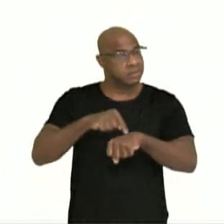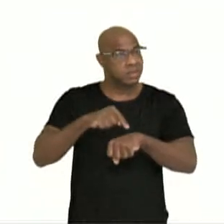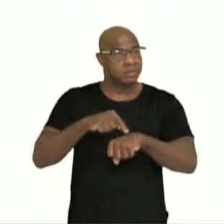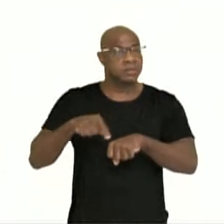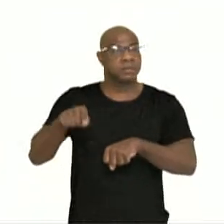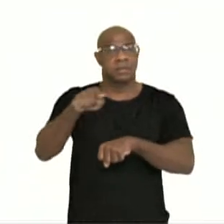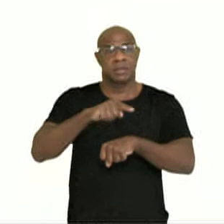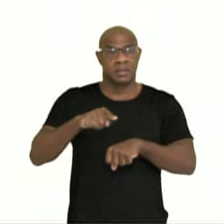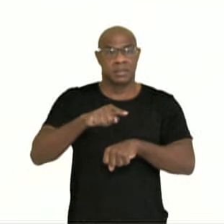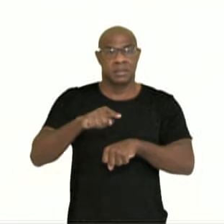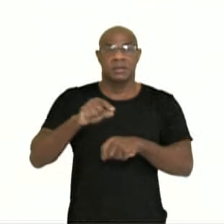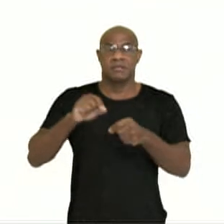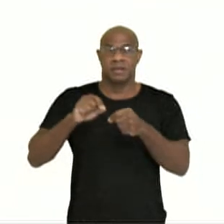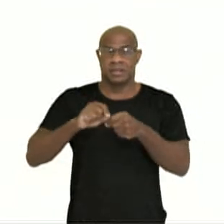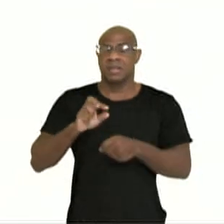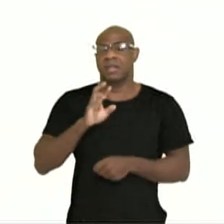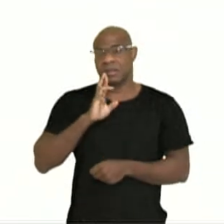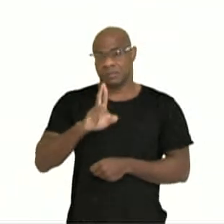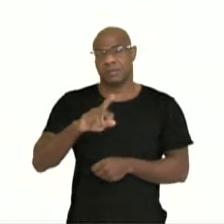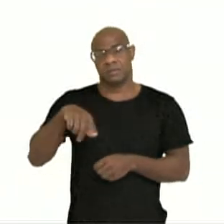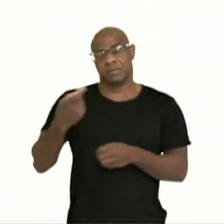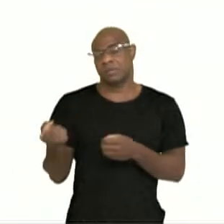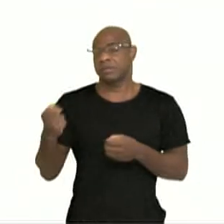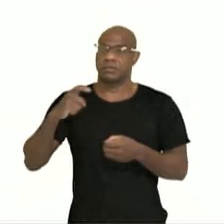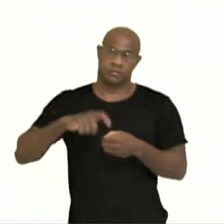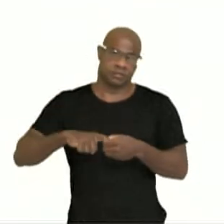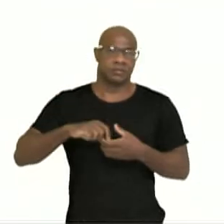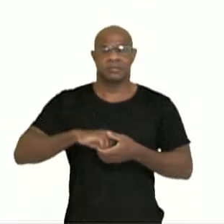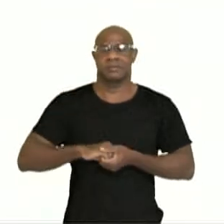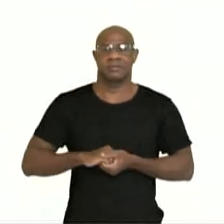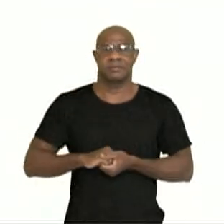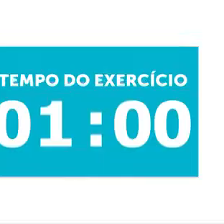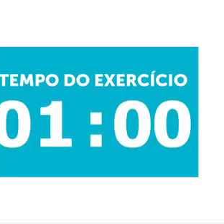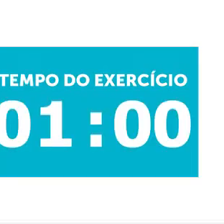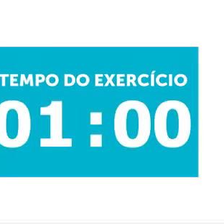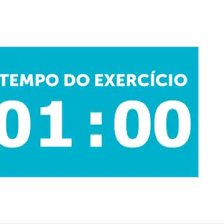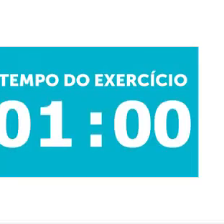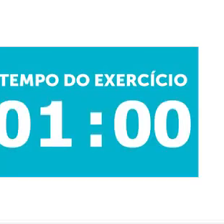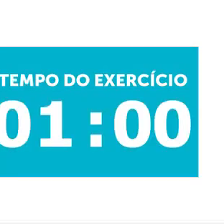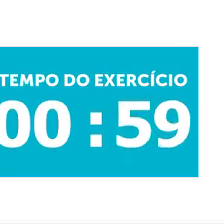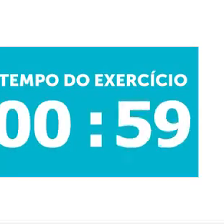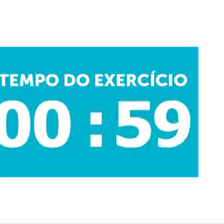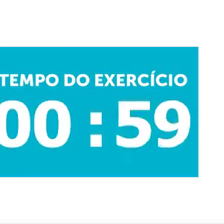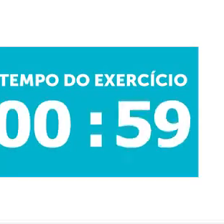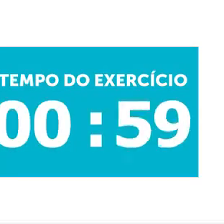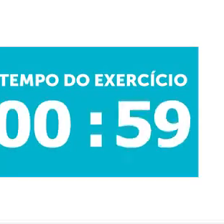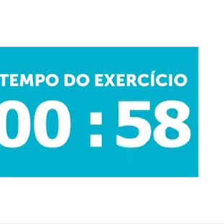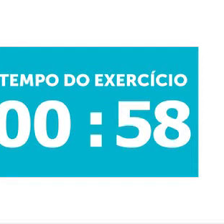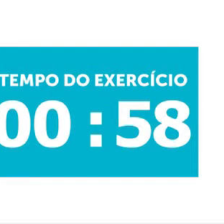vocês possam solucionar essas questões e depois a gente confere se vocês acertaram.